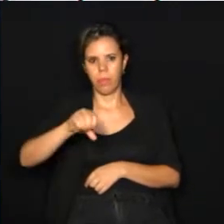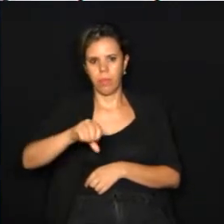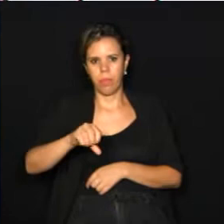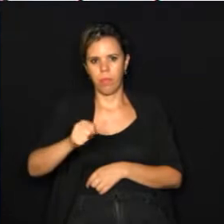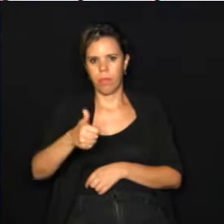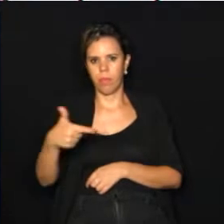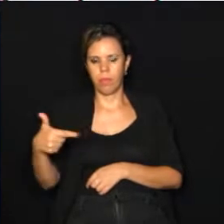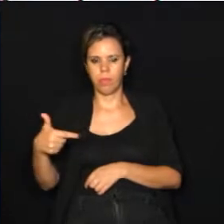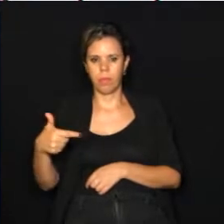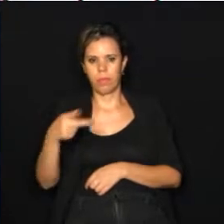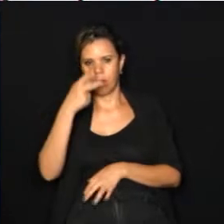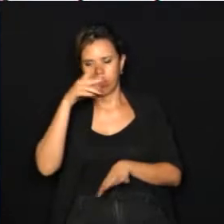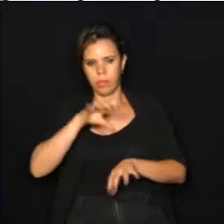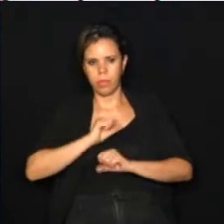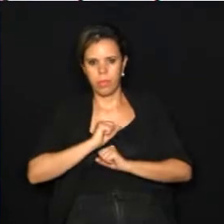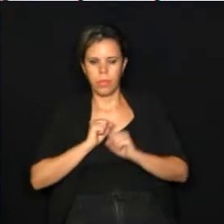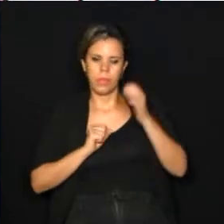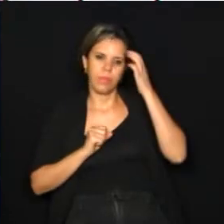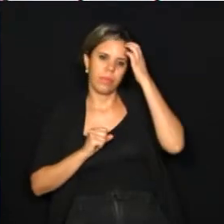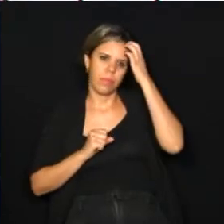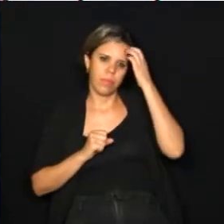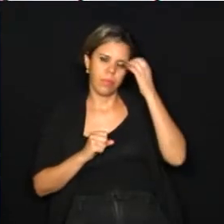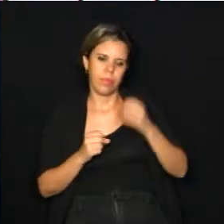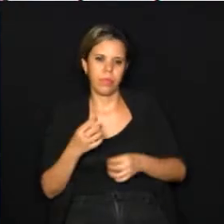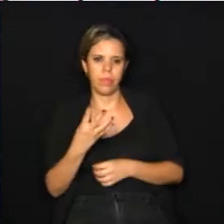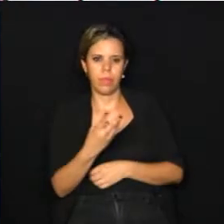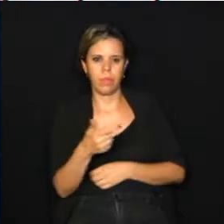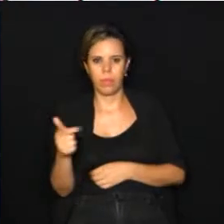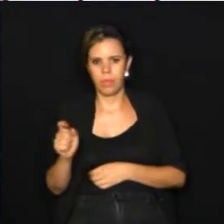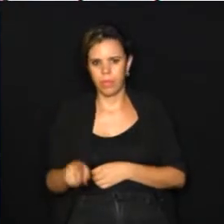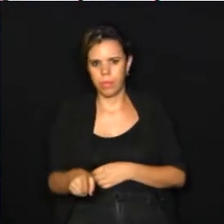1.267.912 casos da Covid-19, sendo